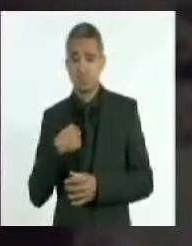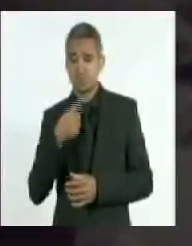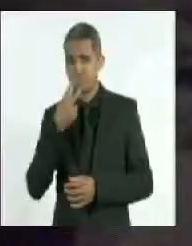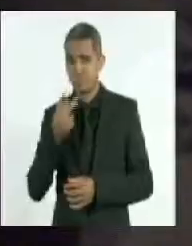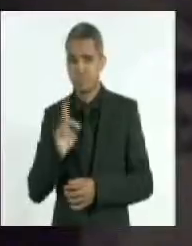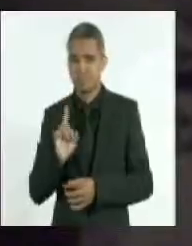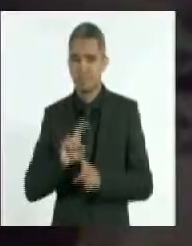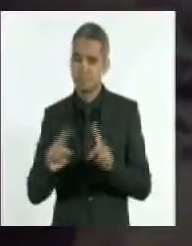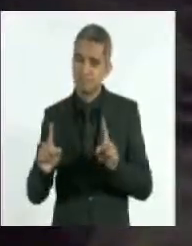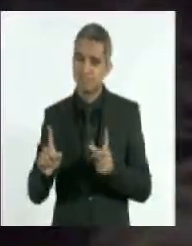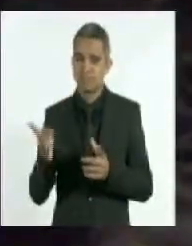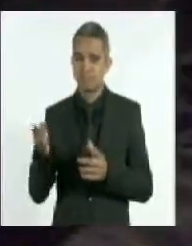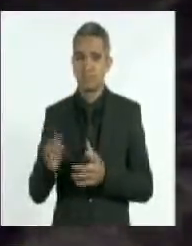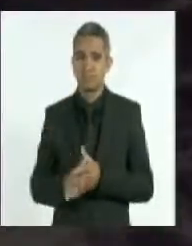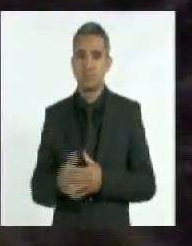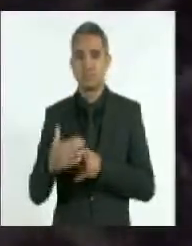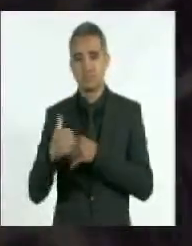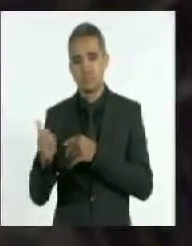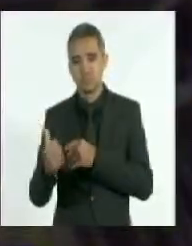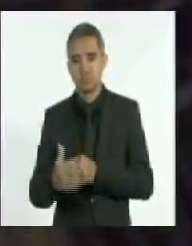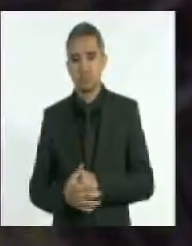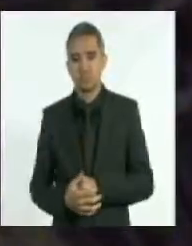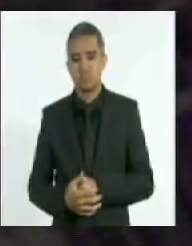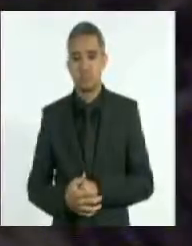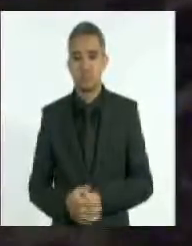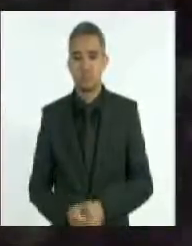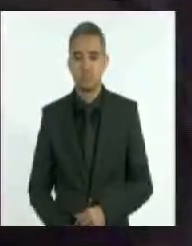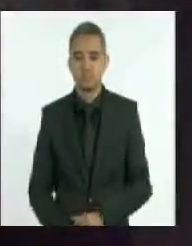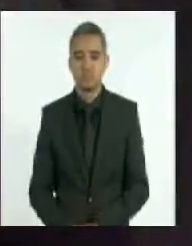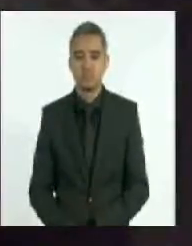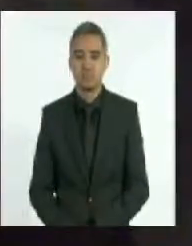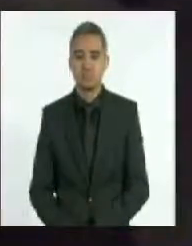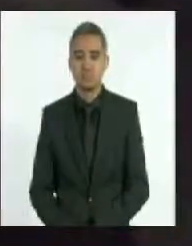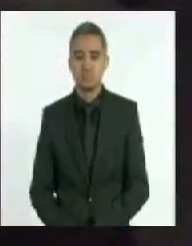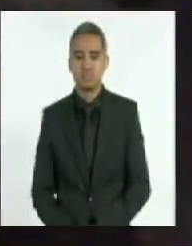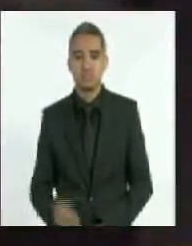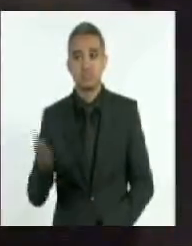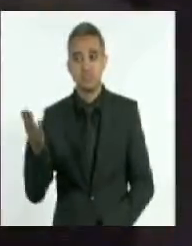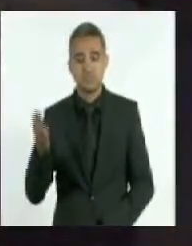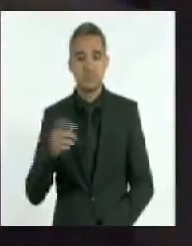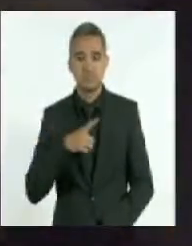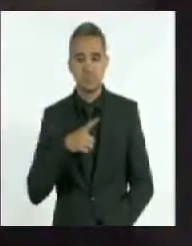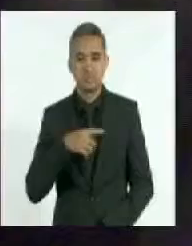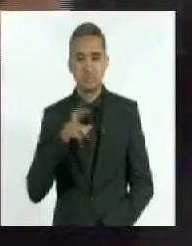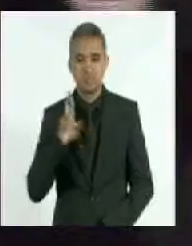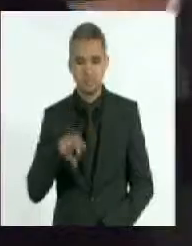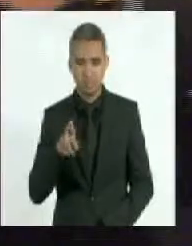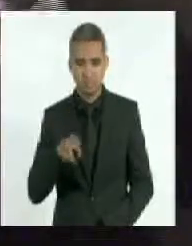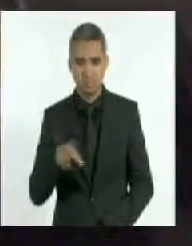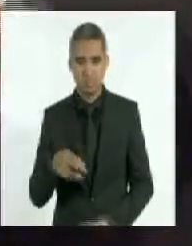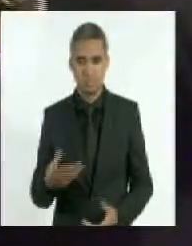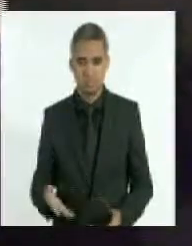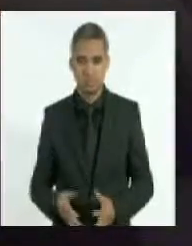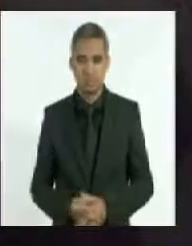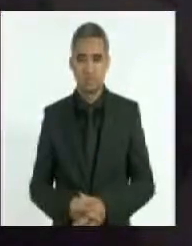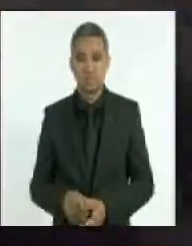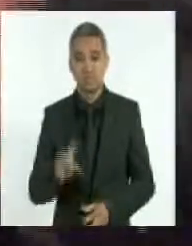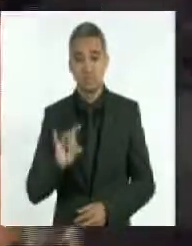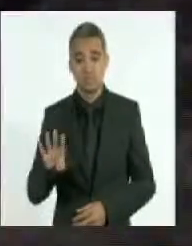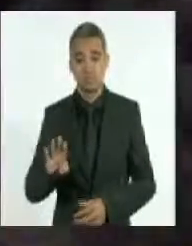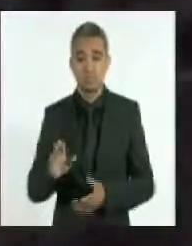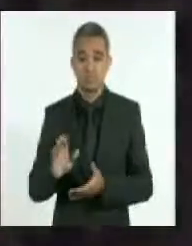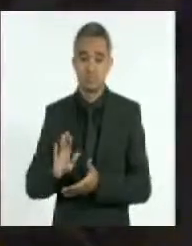vosso pronunciamento. Mas Vossa Excelência tem razão, eu só quero retirar a bancada